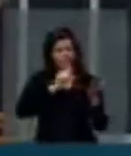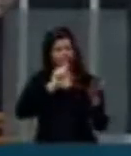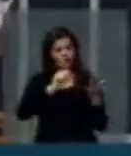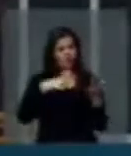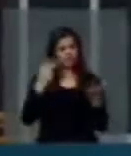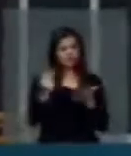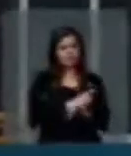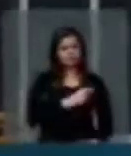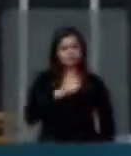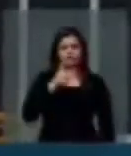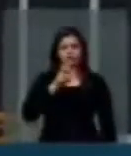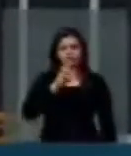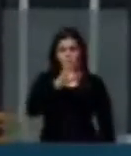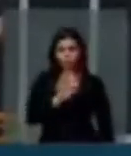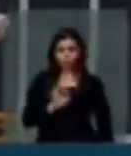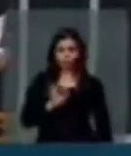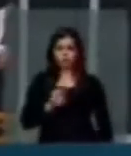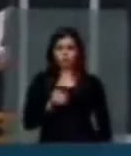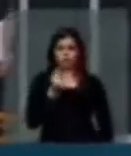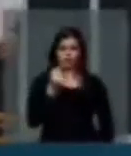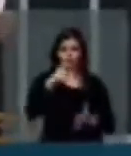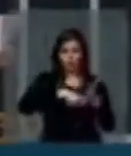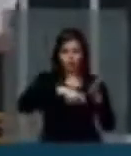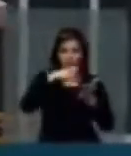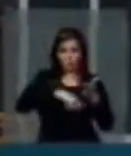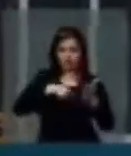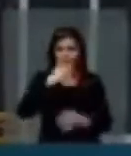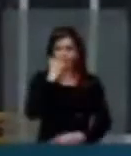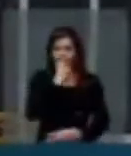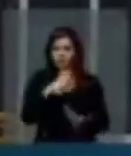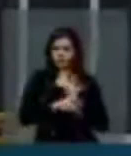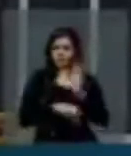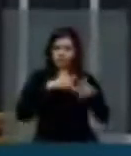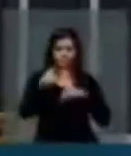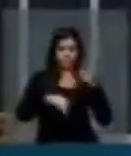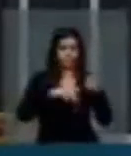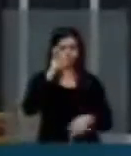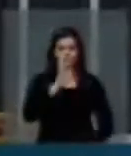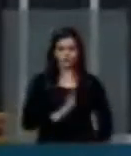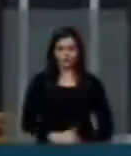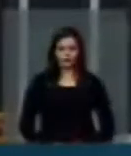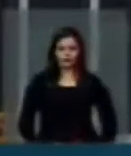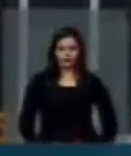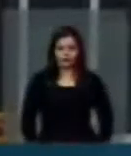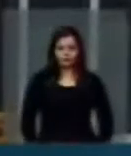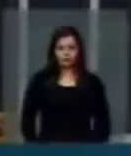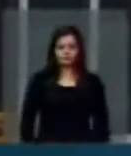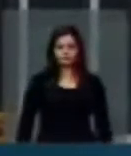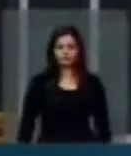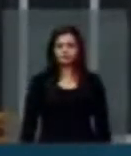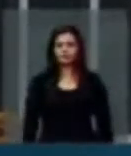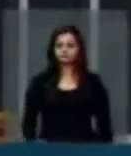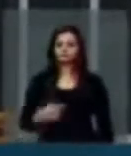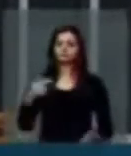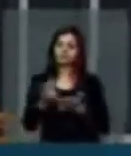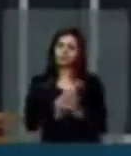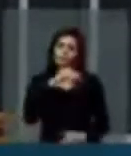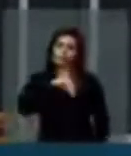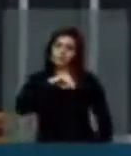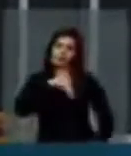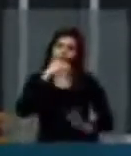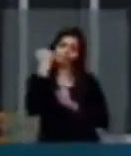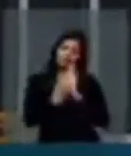de quase 15% do valor de impostos na alimentação do povo brasileiro, fazendo com que o salário